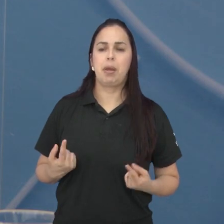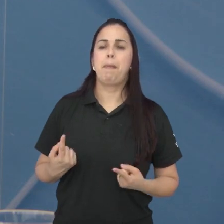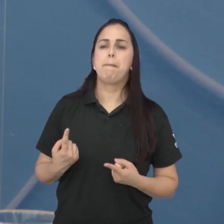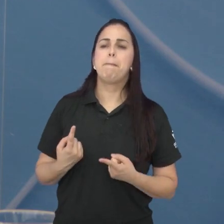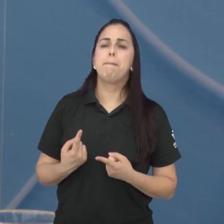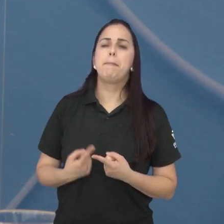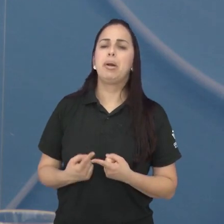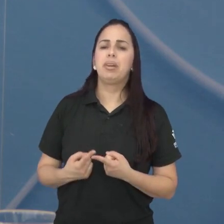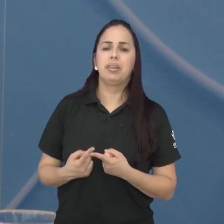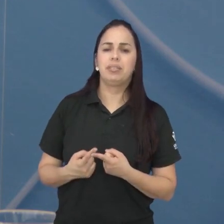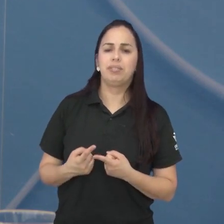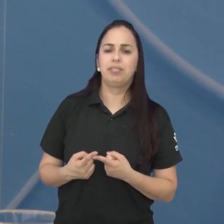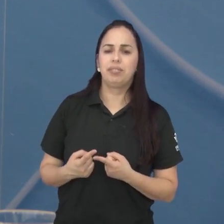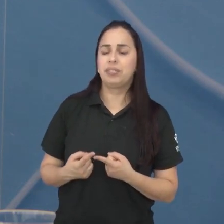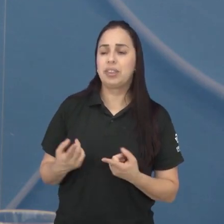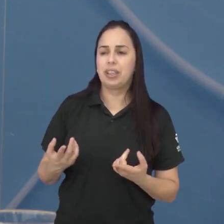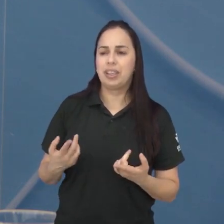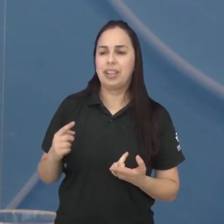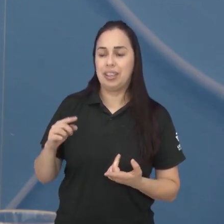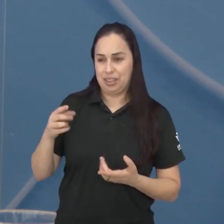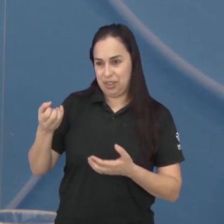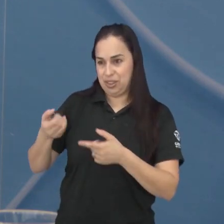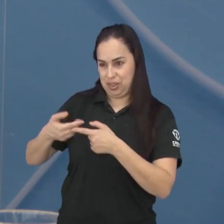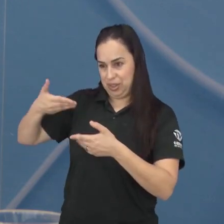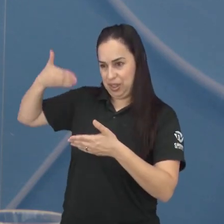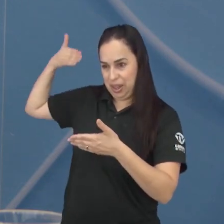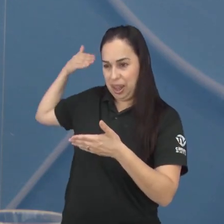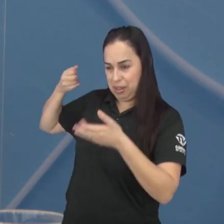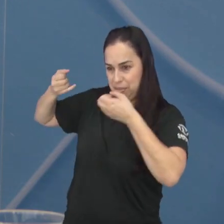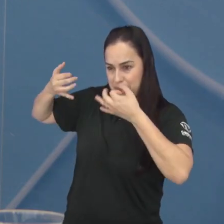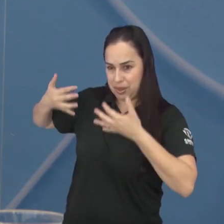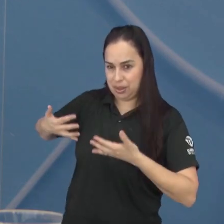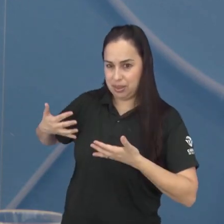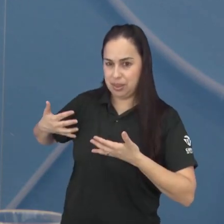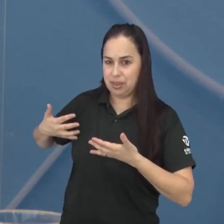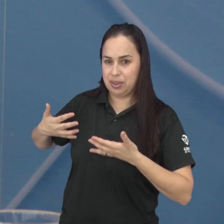a gente fala... isso tudo que a gente estava falando agora